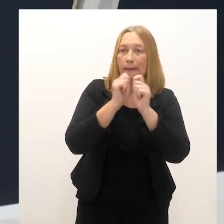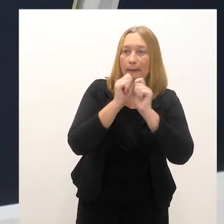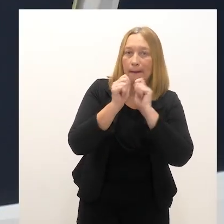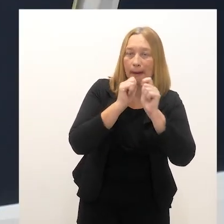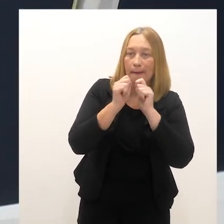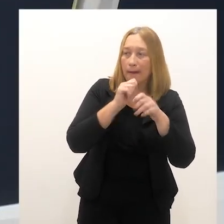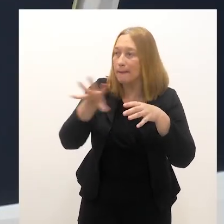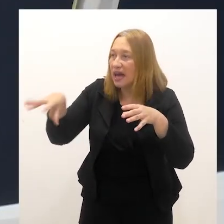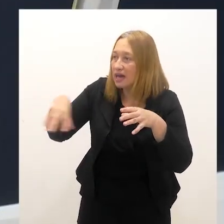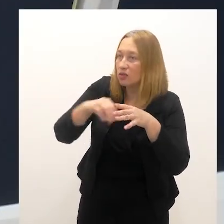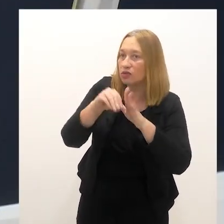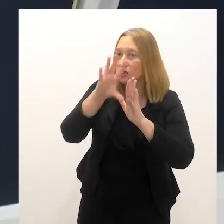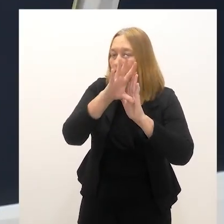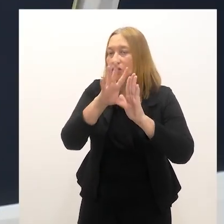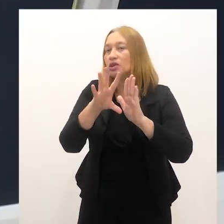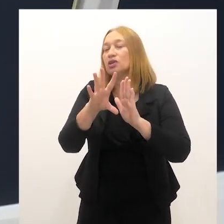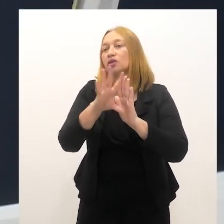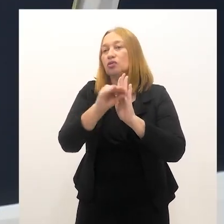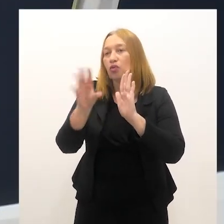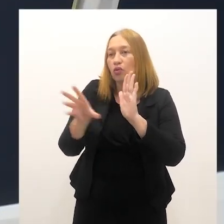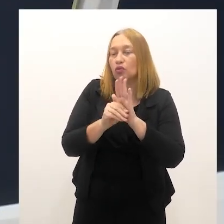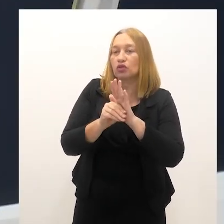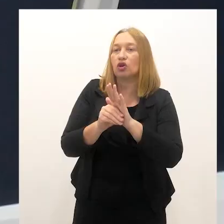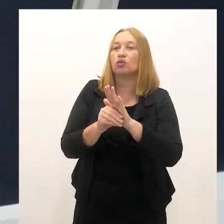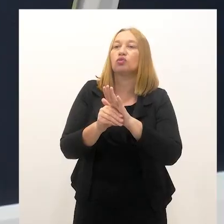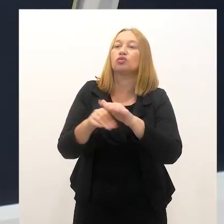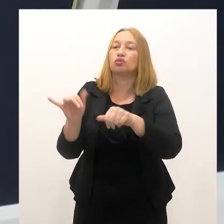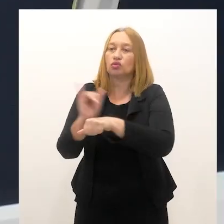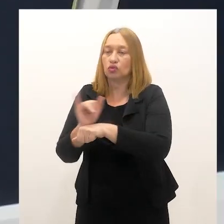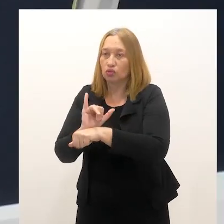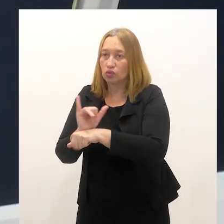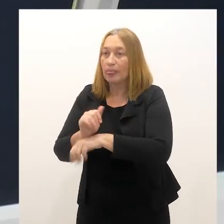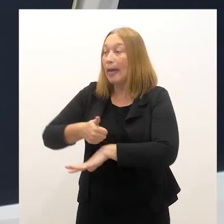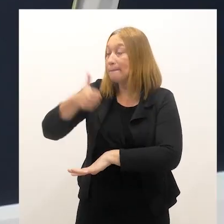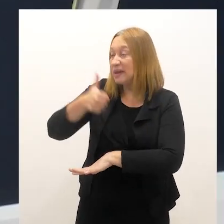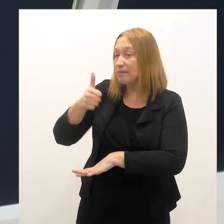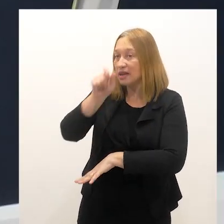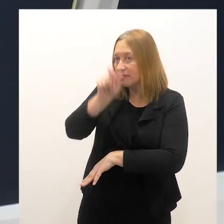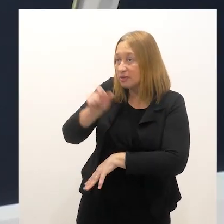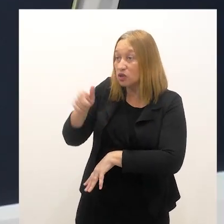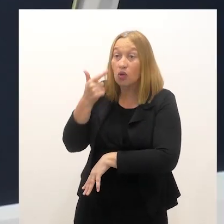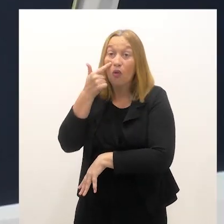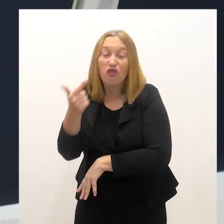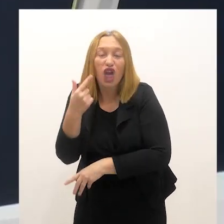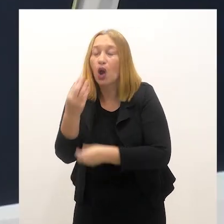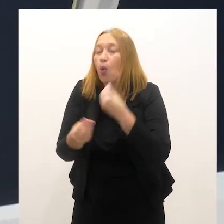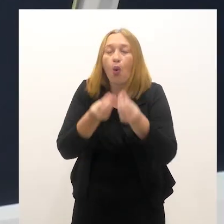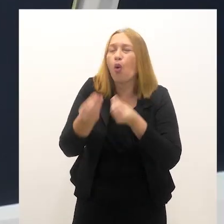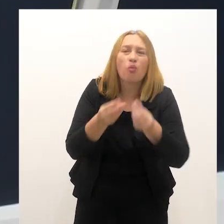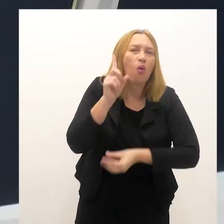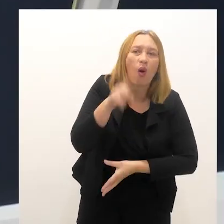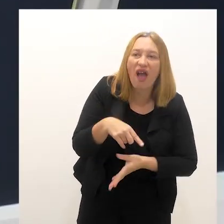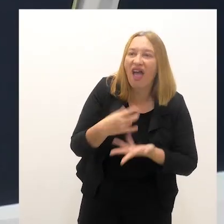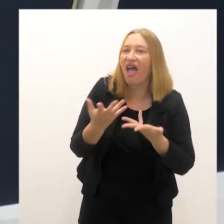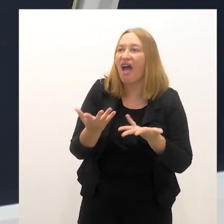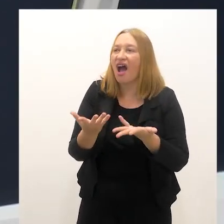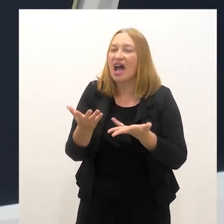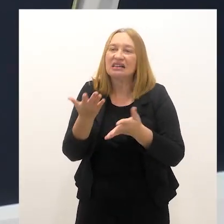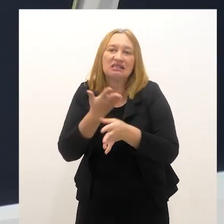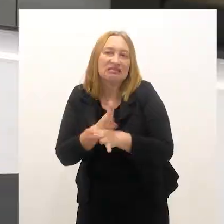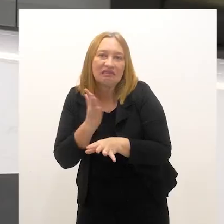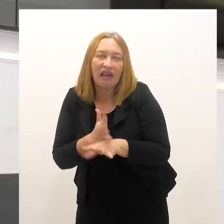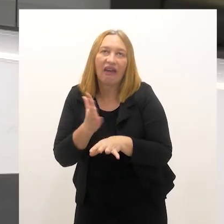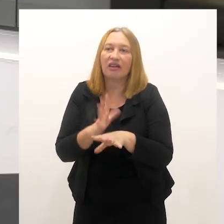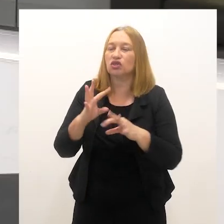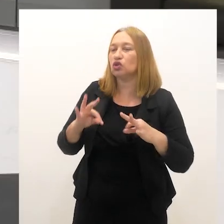fiz reportagens para colocar no meu canal no YouTube. Primeiro, para as pessoas verem, né, como que é esse